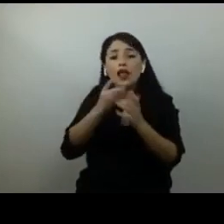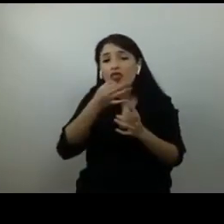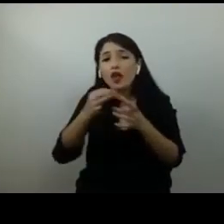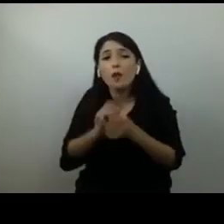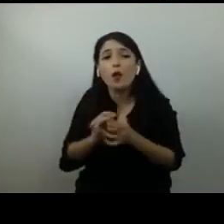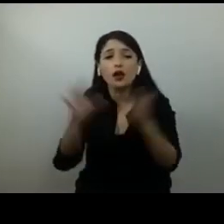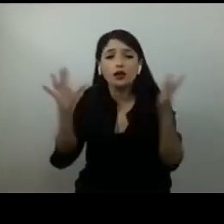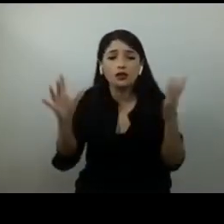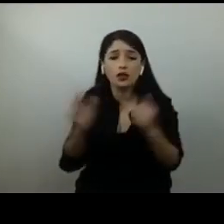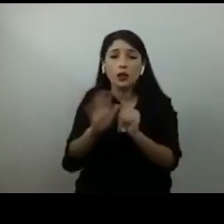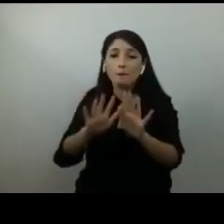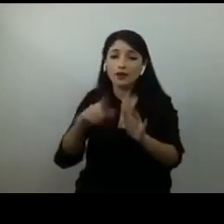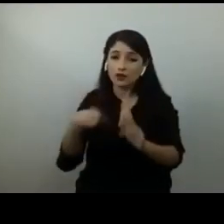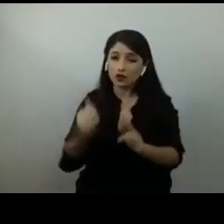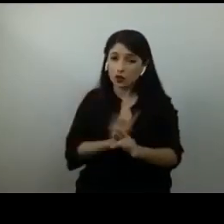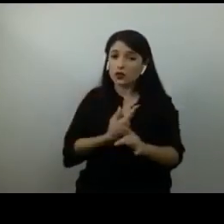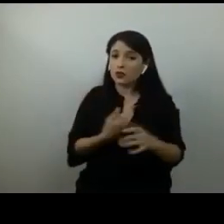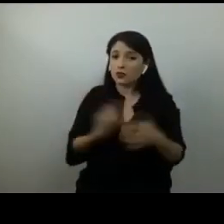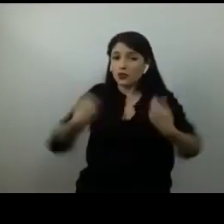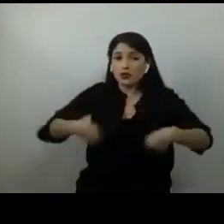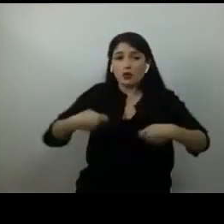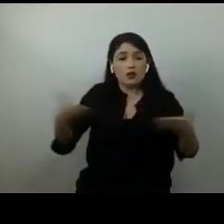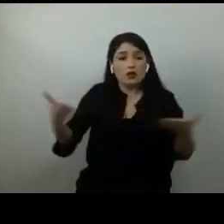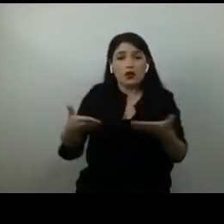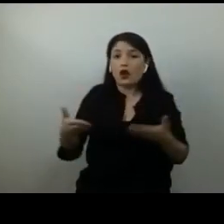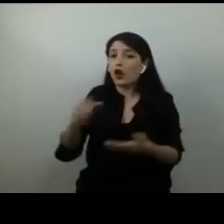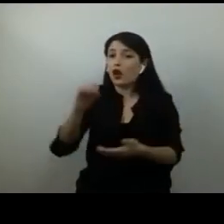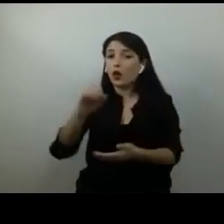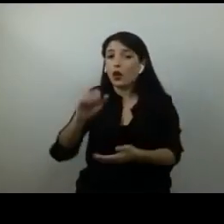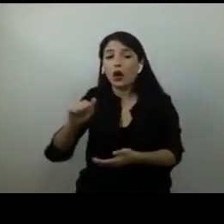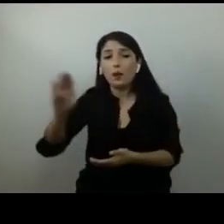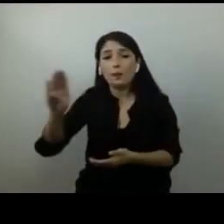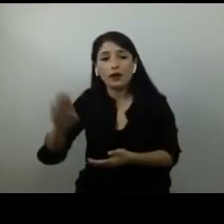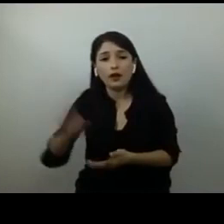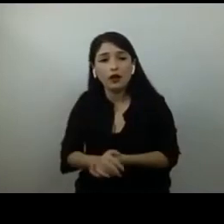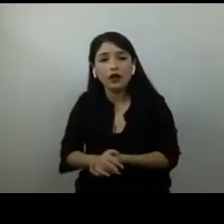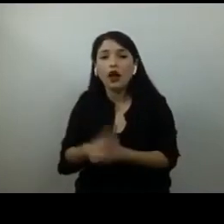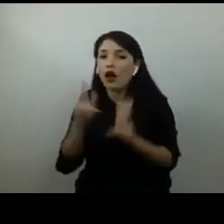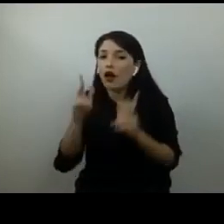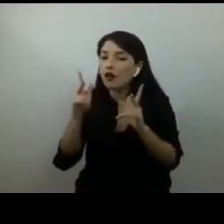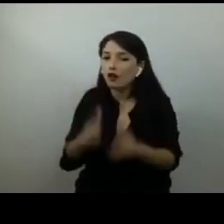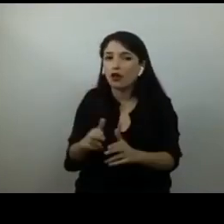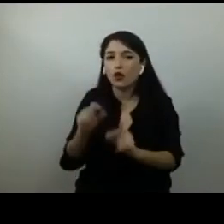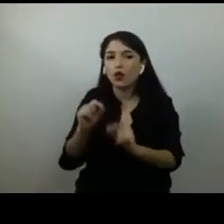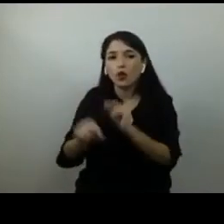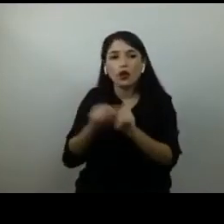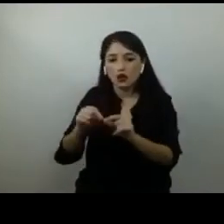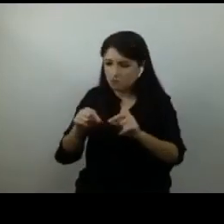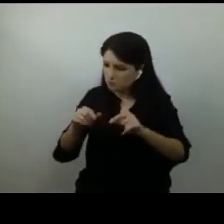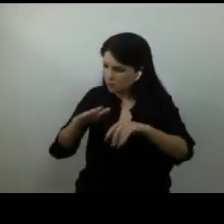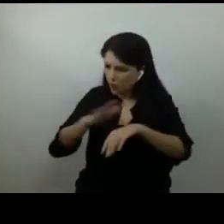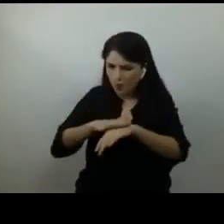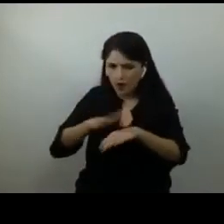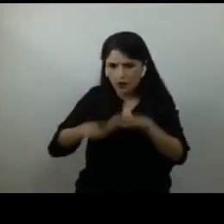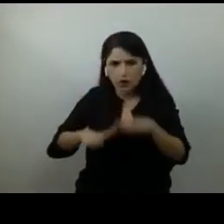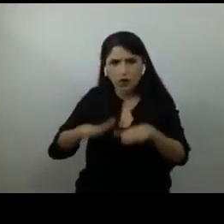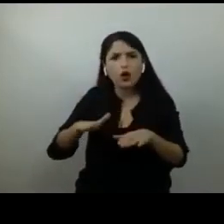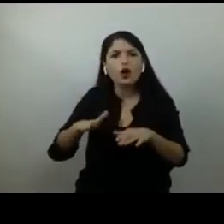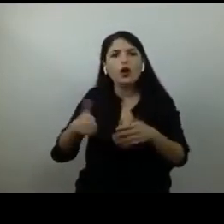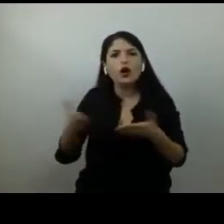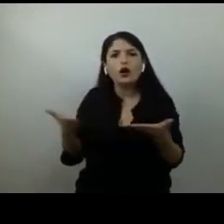mas que nós precisamos agora, a ordem obviamente não ocupa, como disse o Haddad, esse espaço, a ordem não ocupa a luta